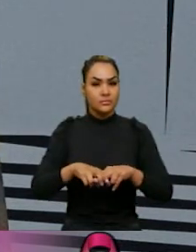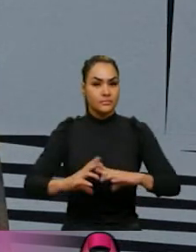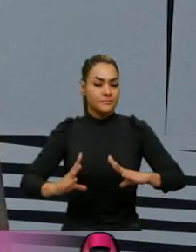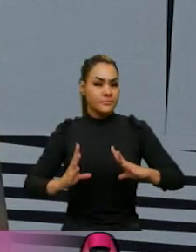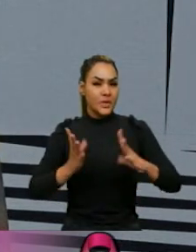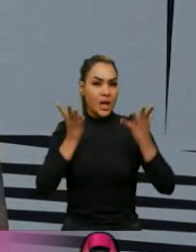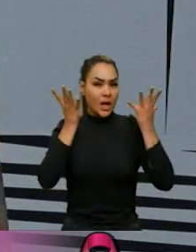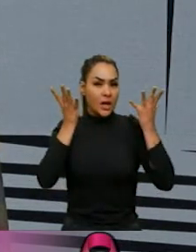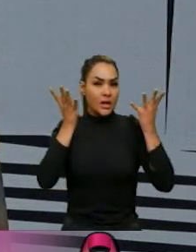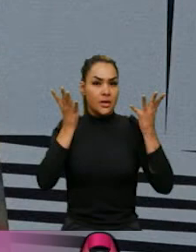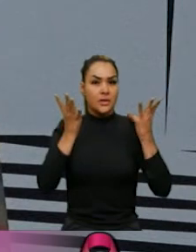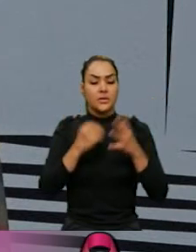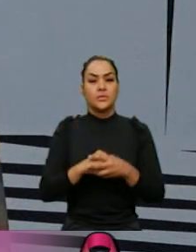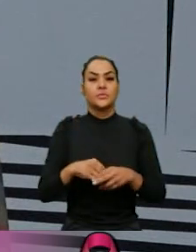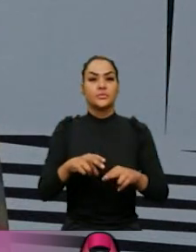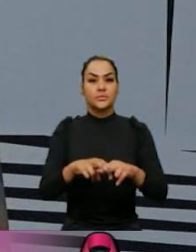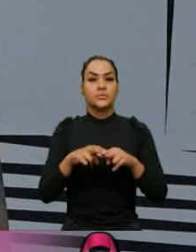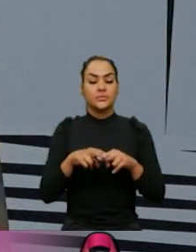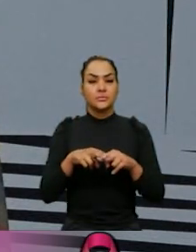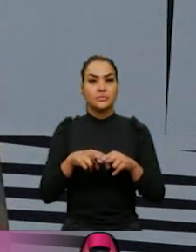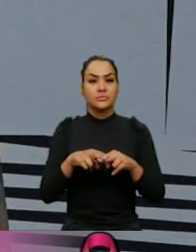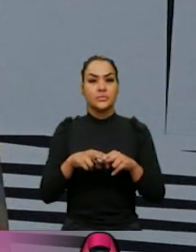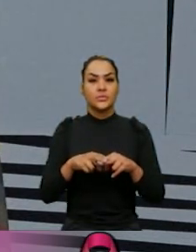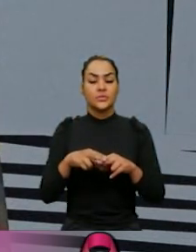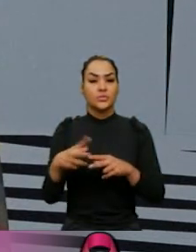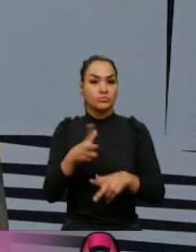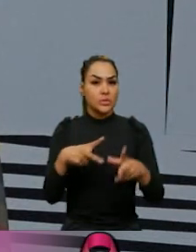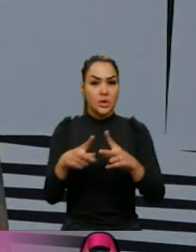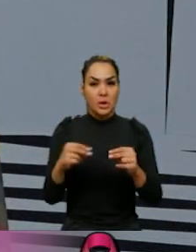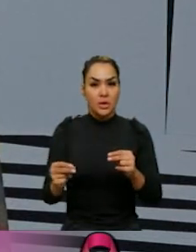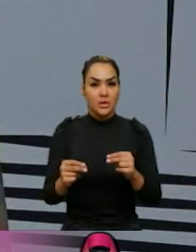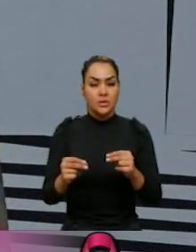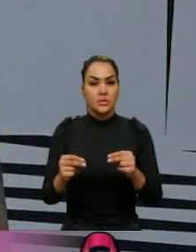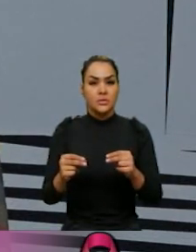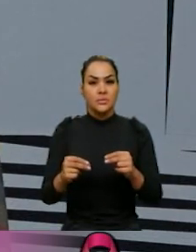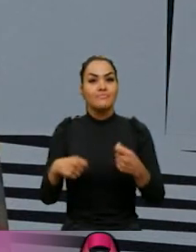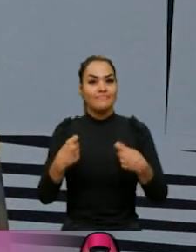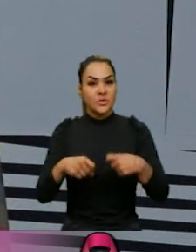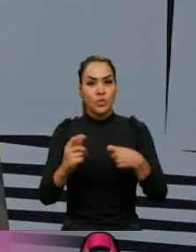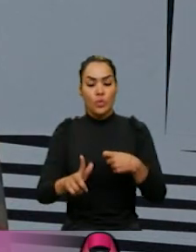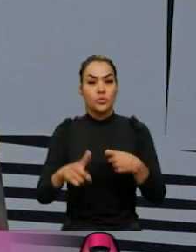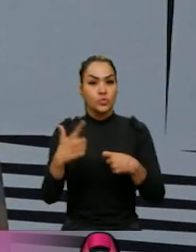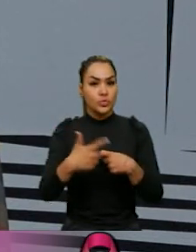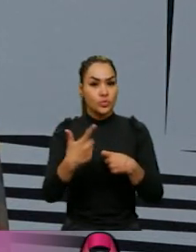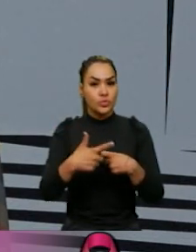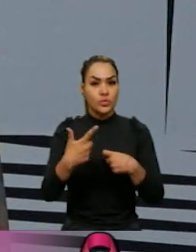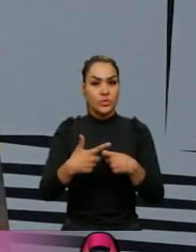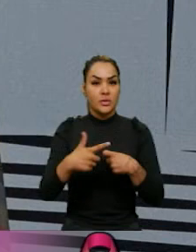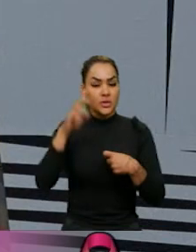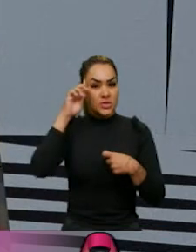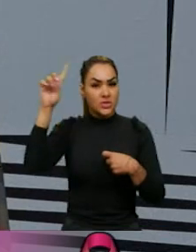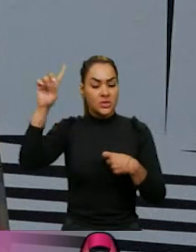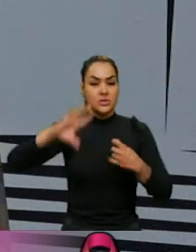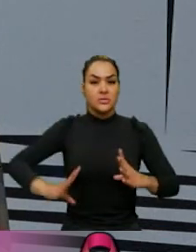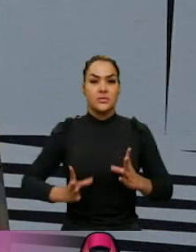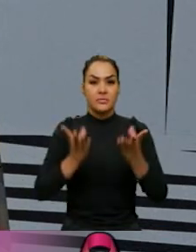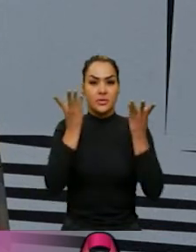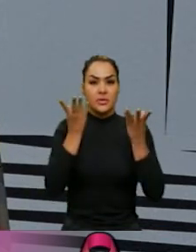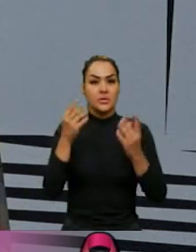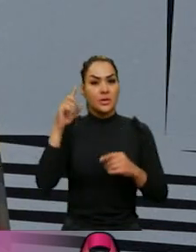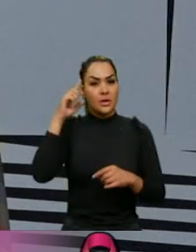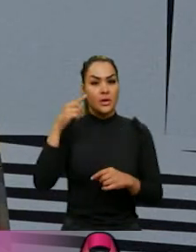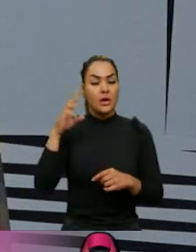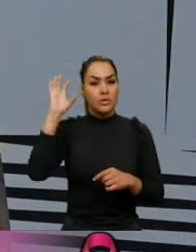brindes sorteados, foi necessária a realização de um segundo dia do evento, que ocorreu em 14 de outubro, também